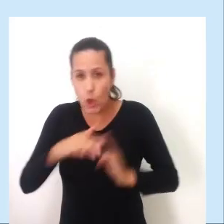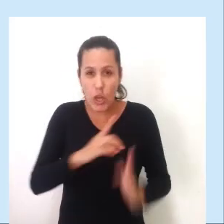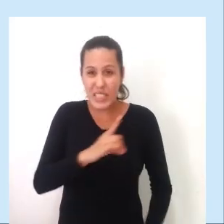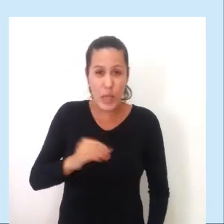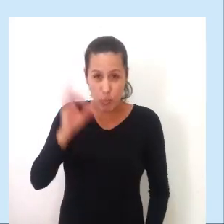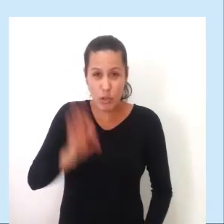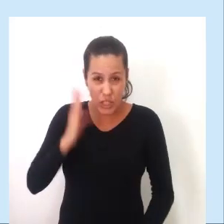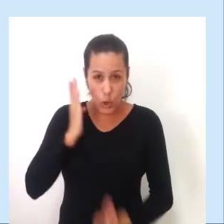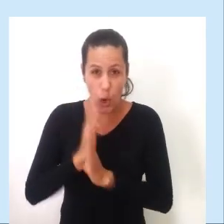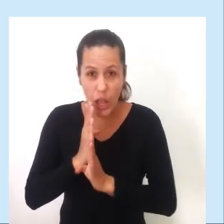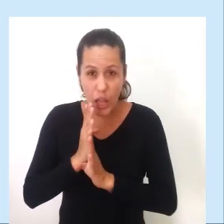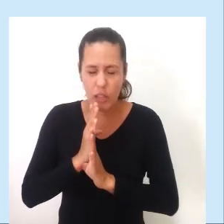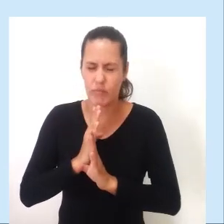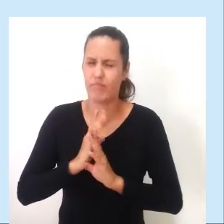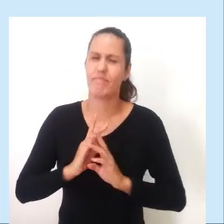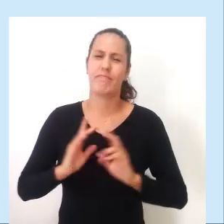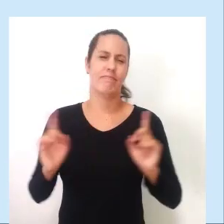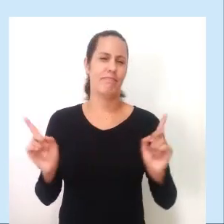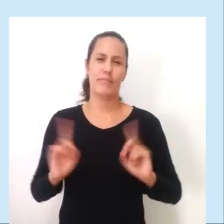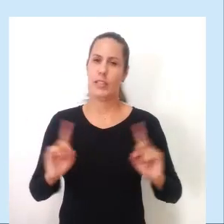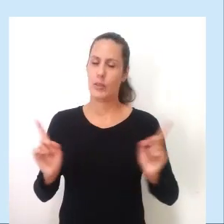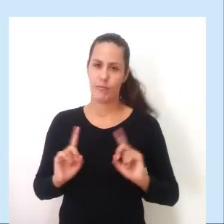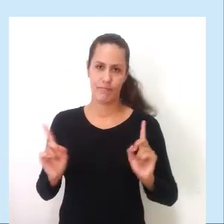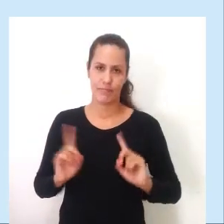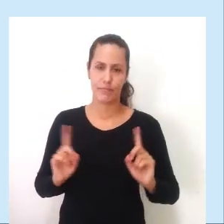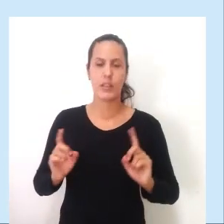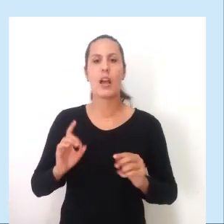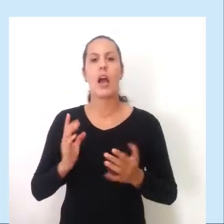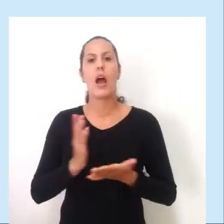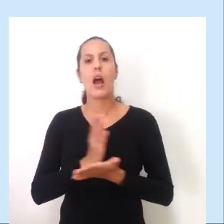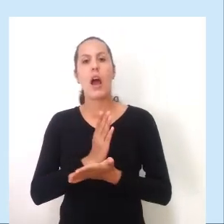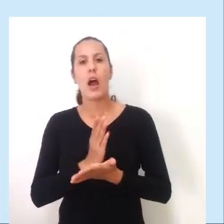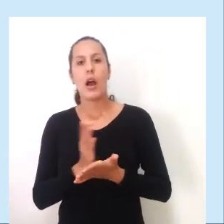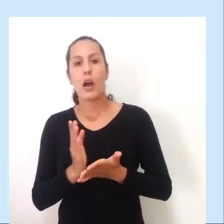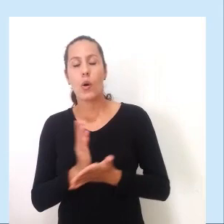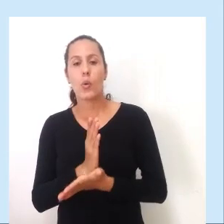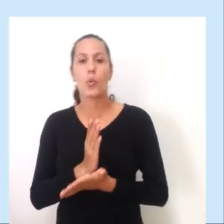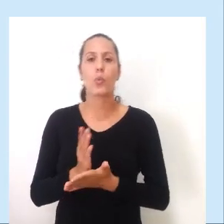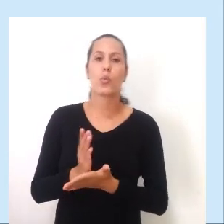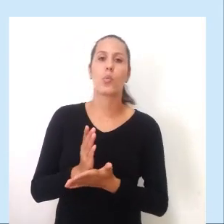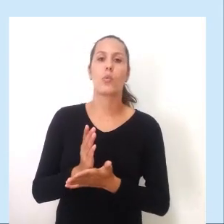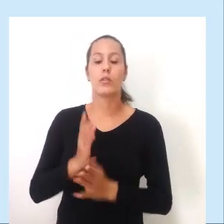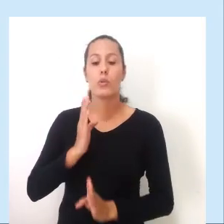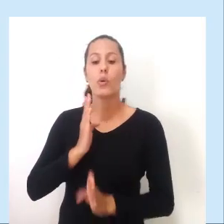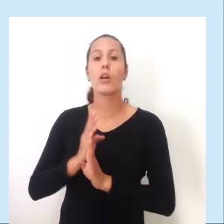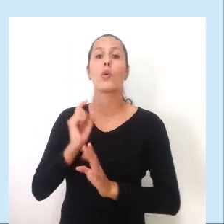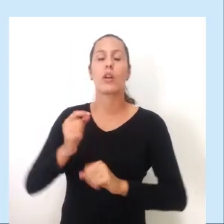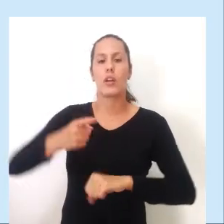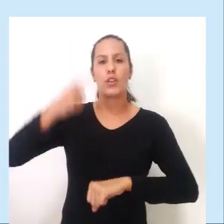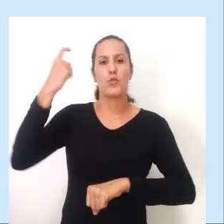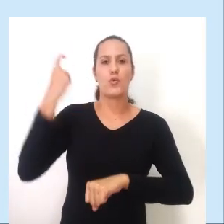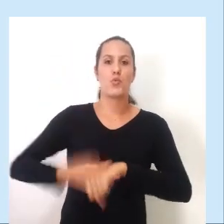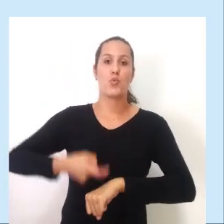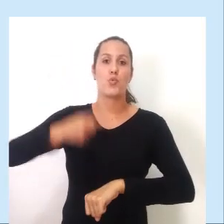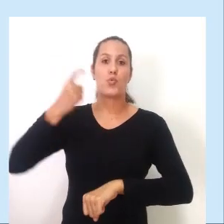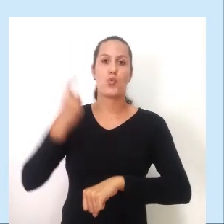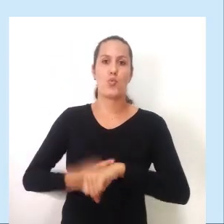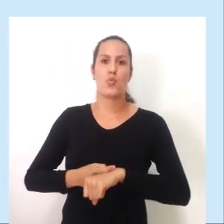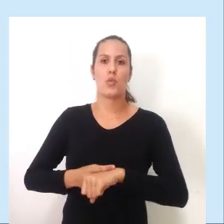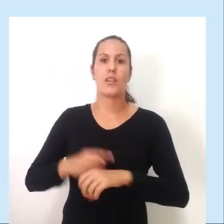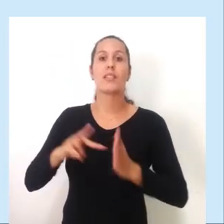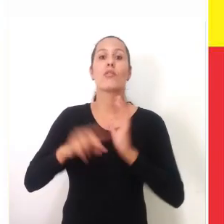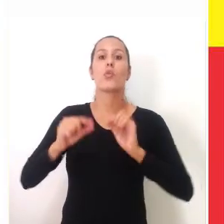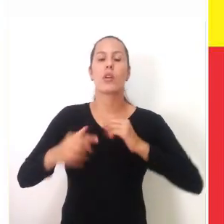nenhum. Só vai encontrar na mineralização as partes duras, ok? Só